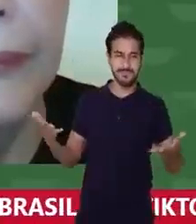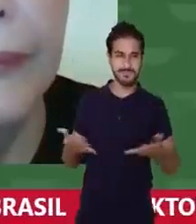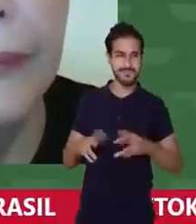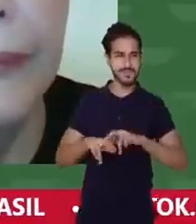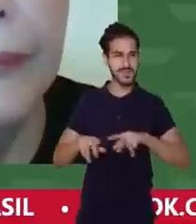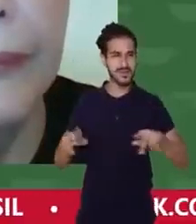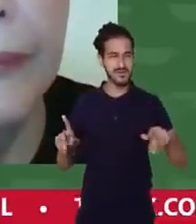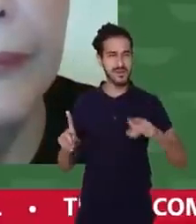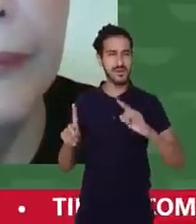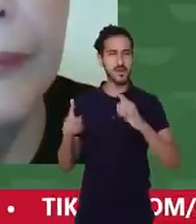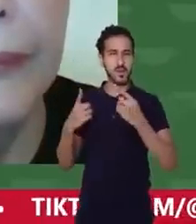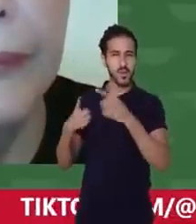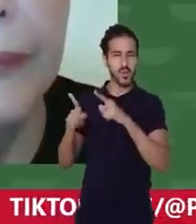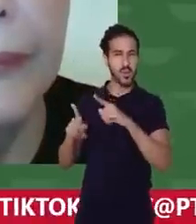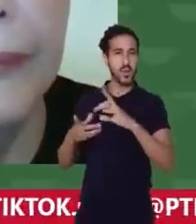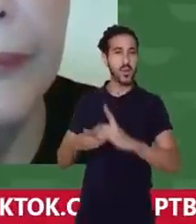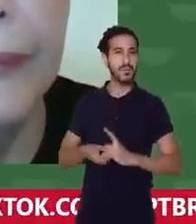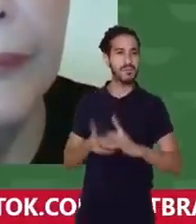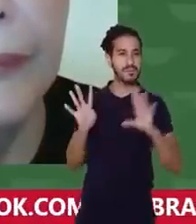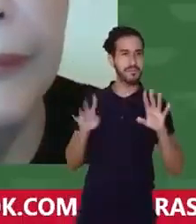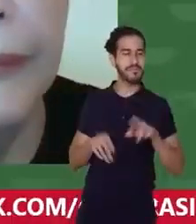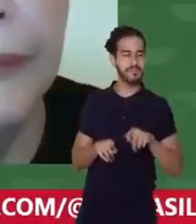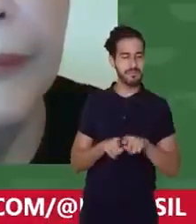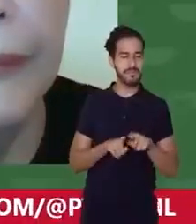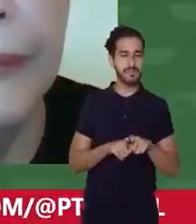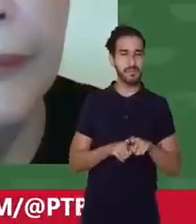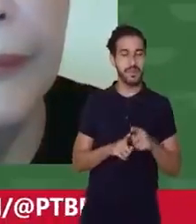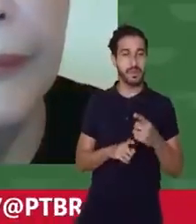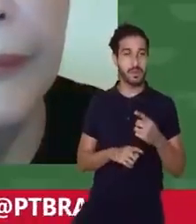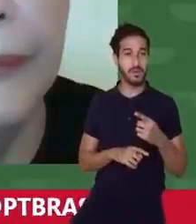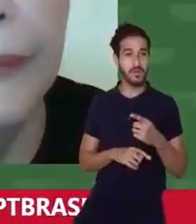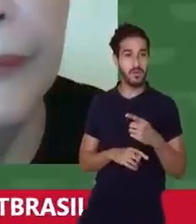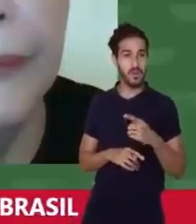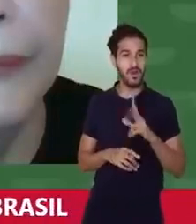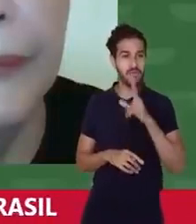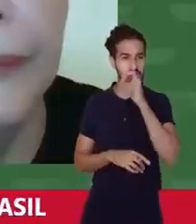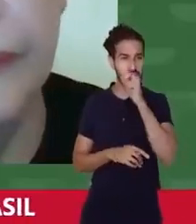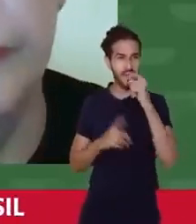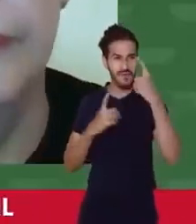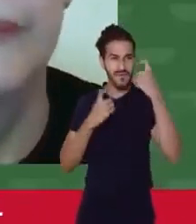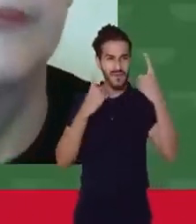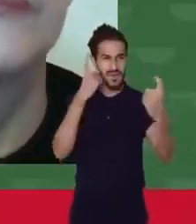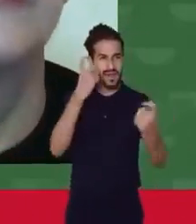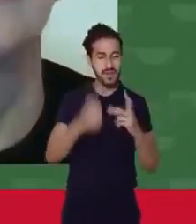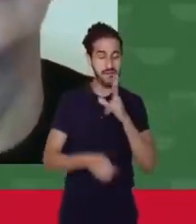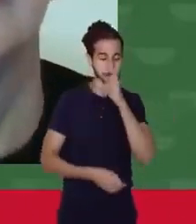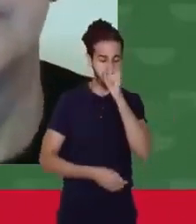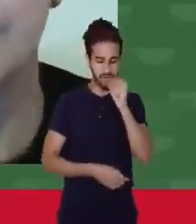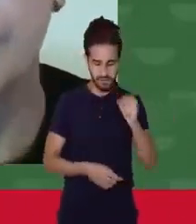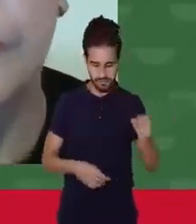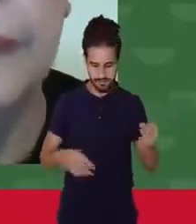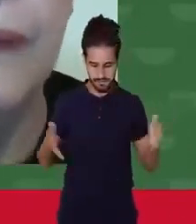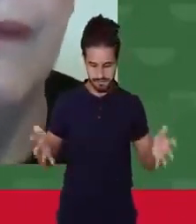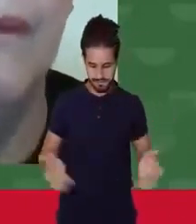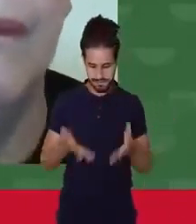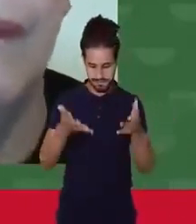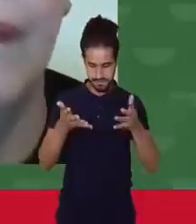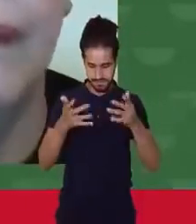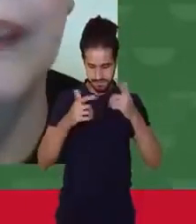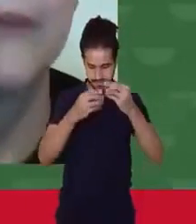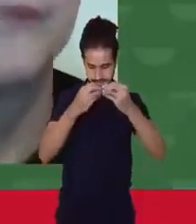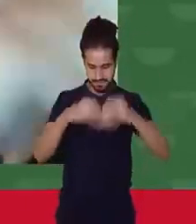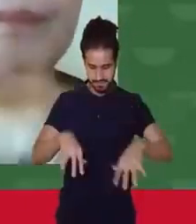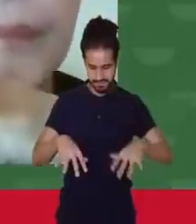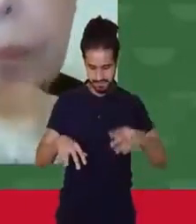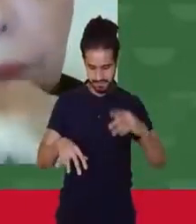com tantas ameaças à democracia e também uma onda, né, de violências tão fortes provocadas e no